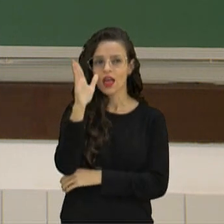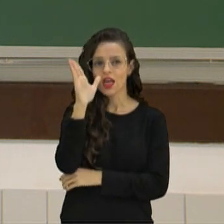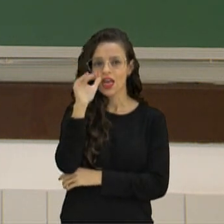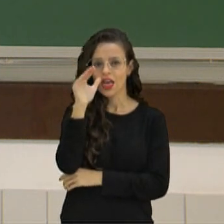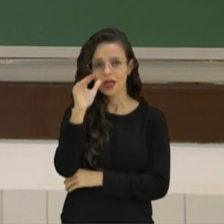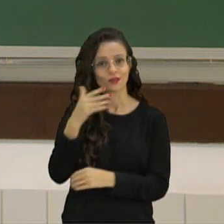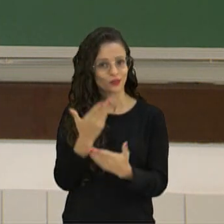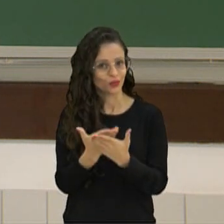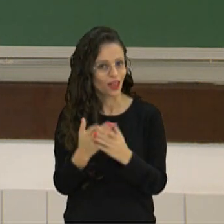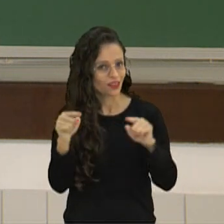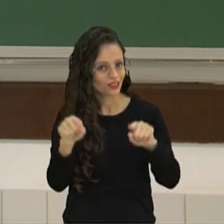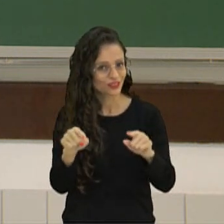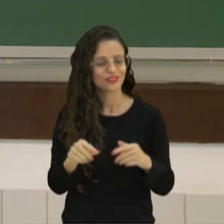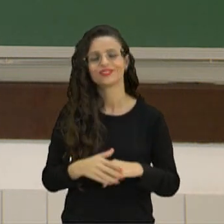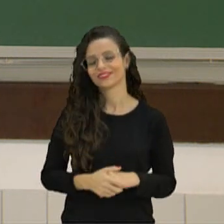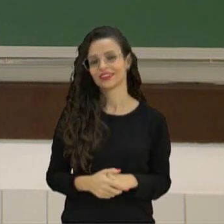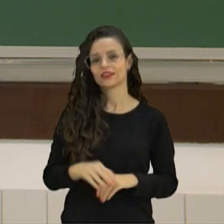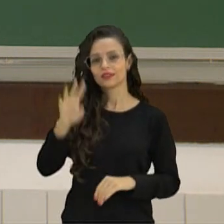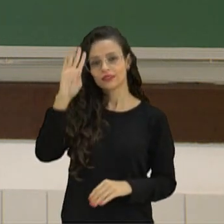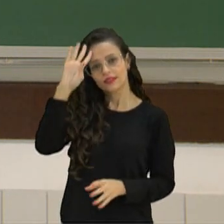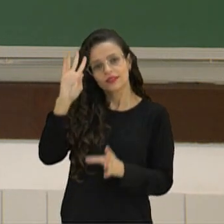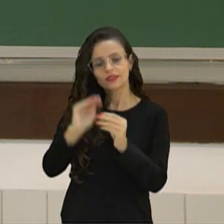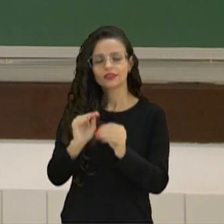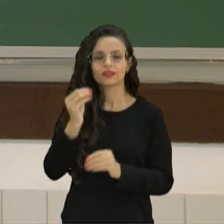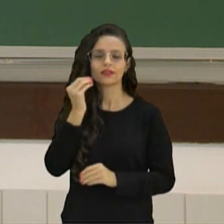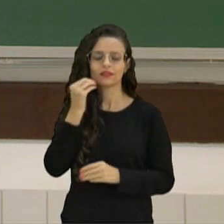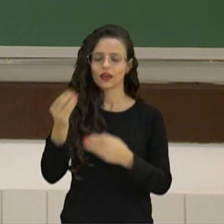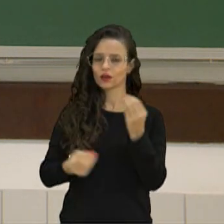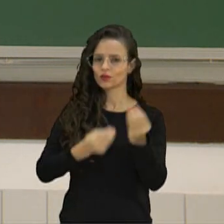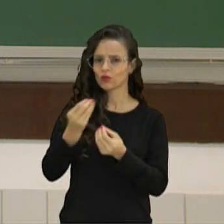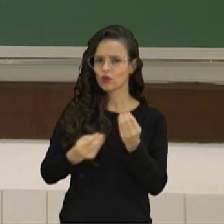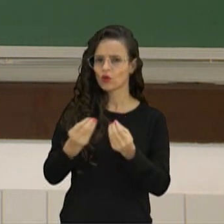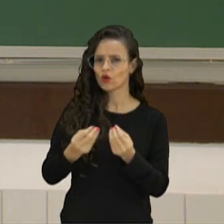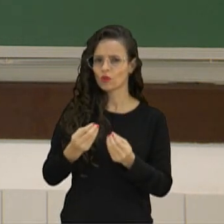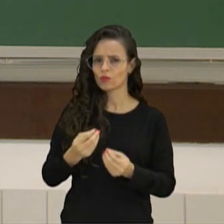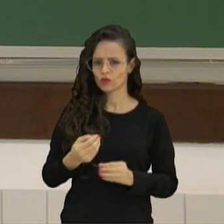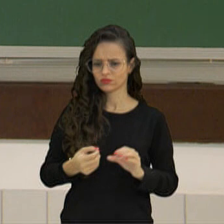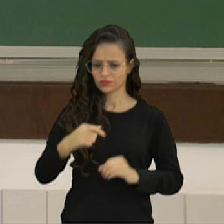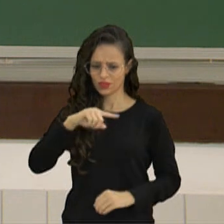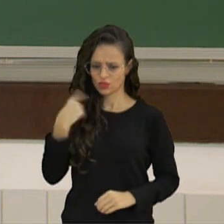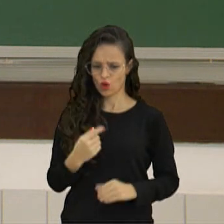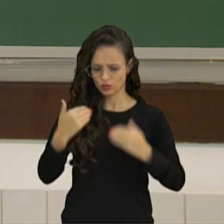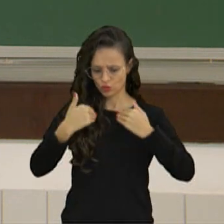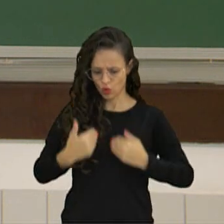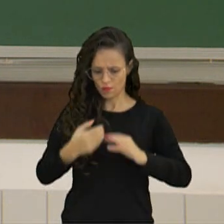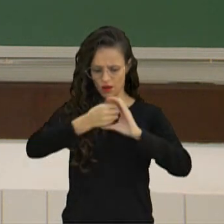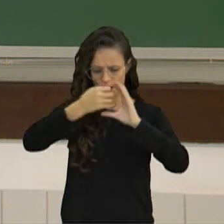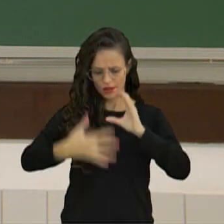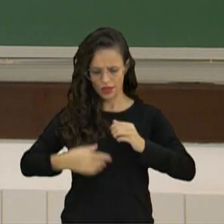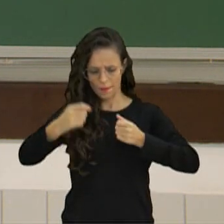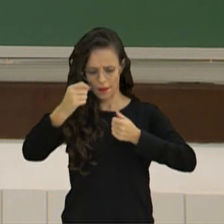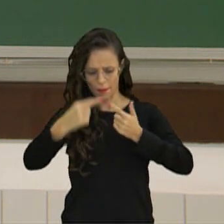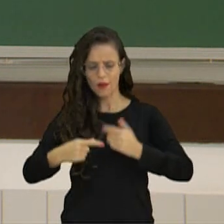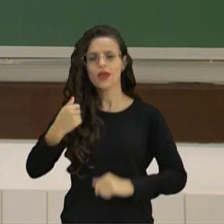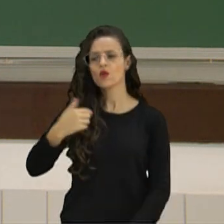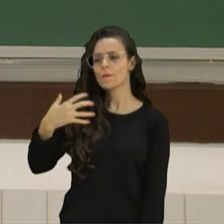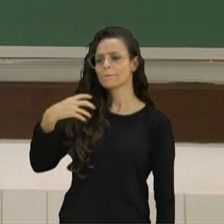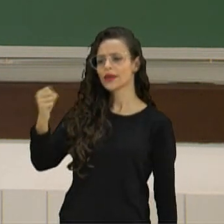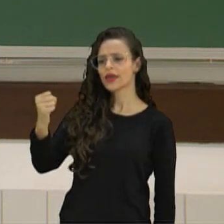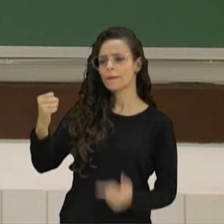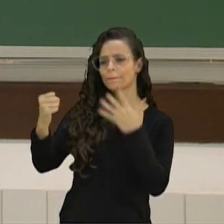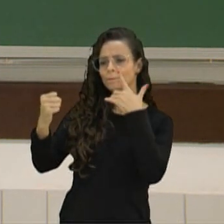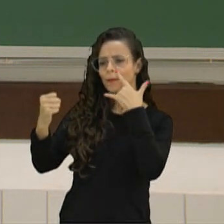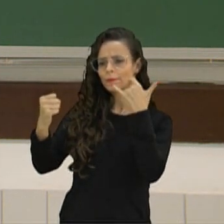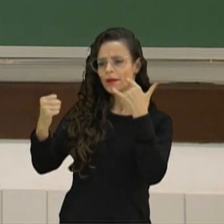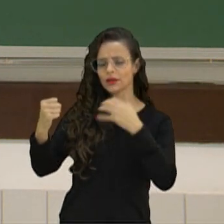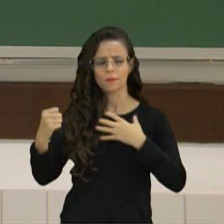estudar isso, gente. Nós vamos tentar entender da onde que vieram as nossas características. O que eu herdei do meu pai? O que